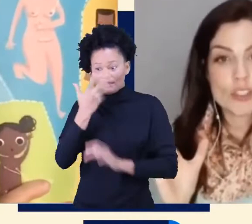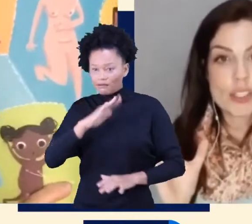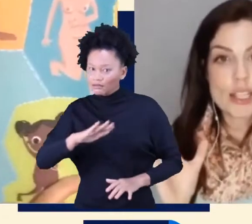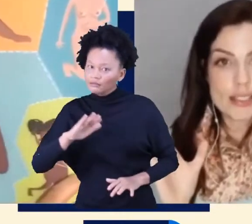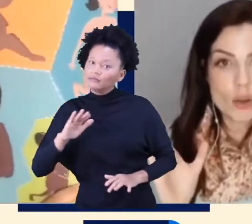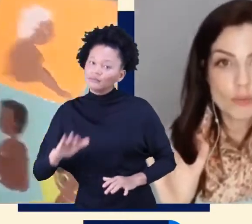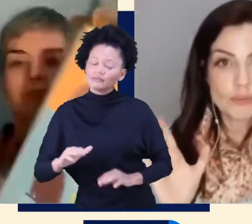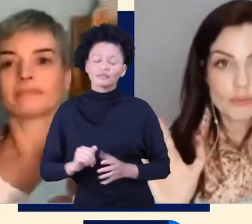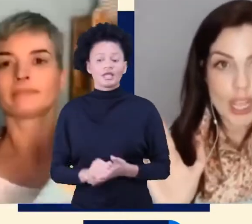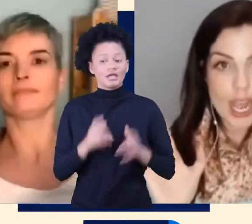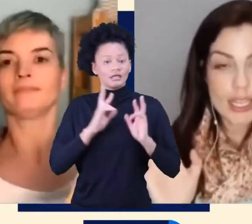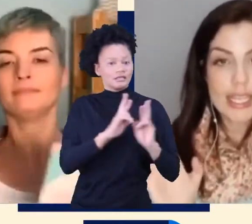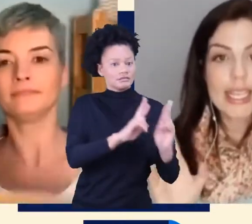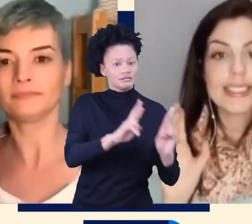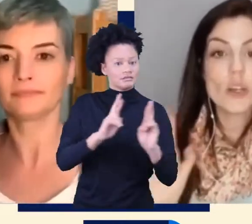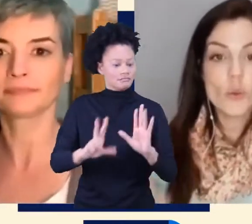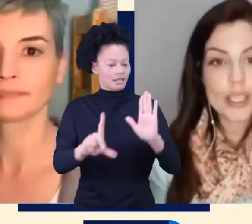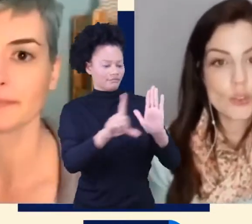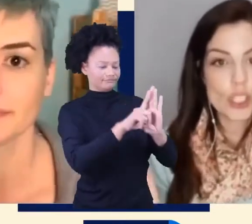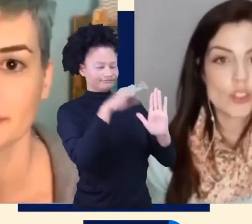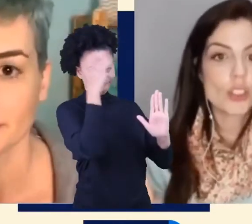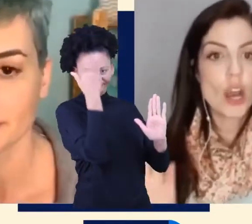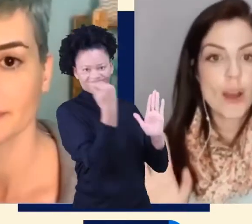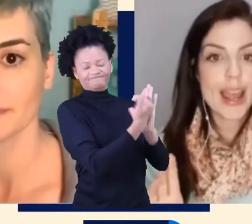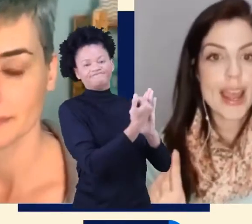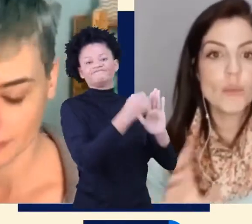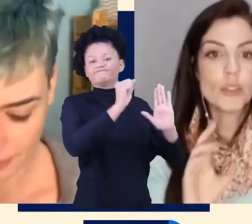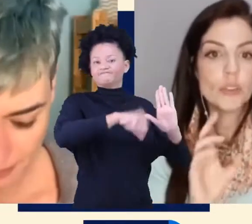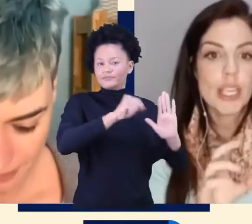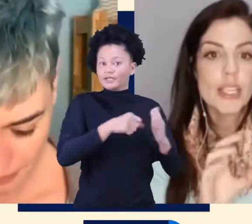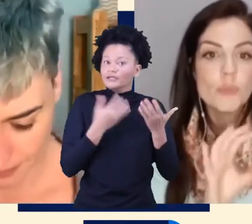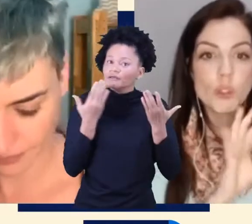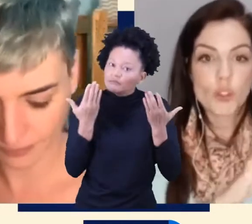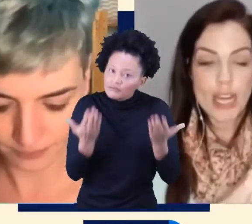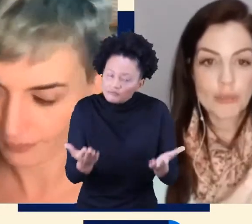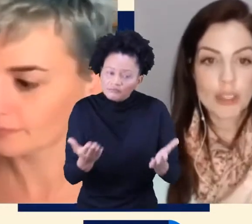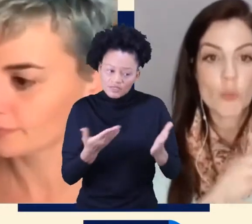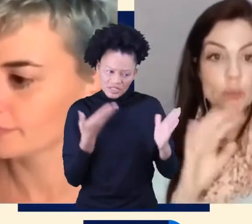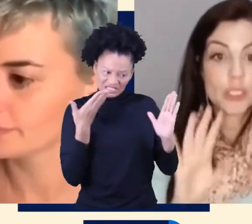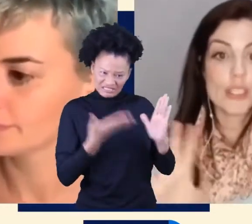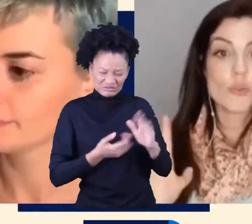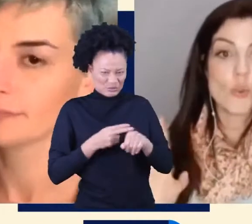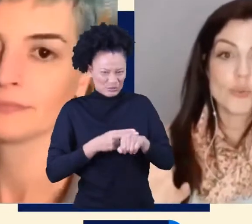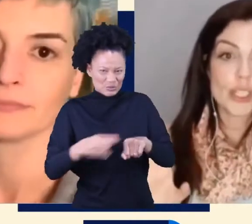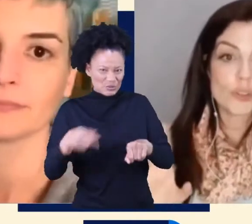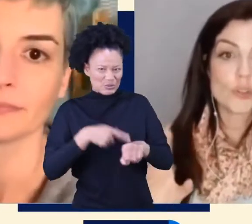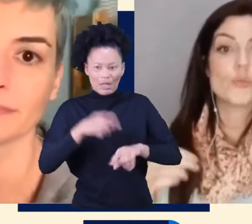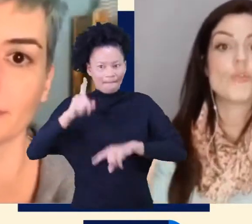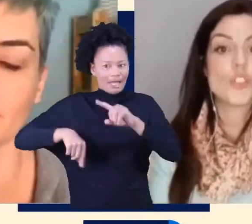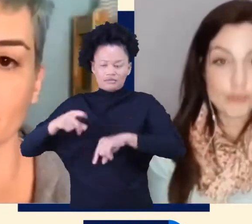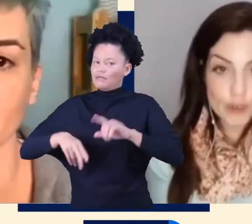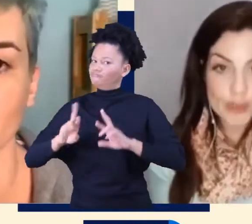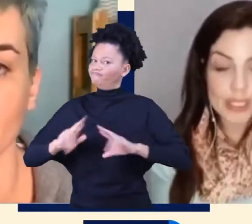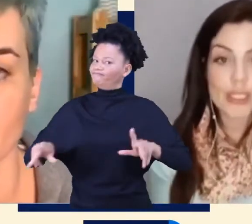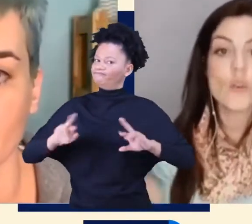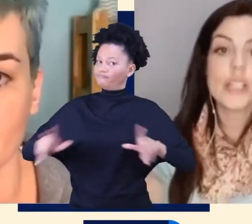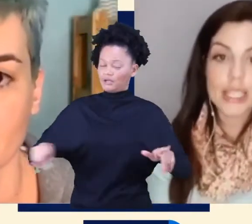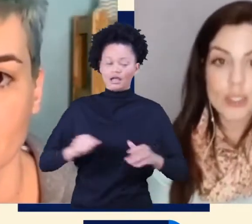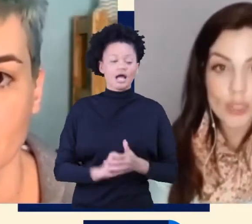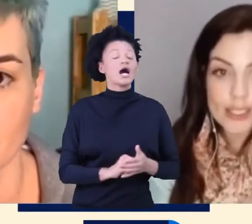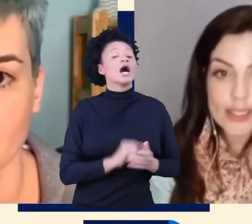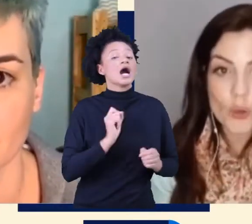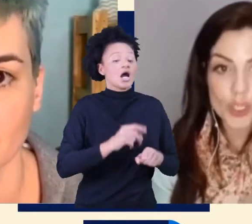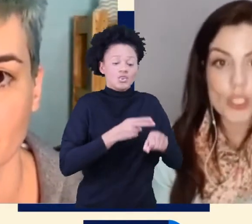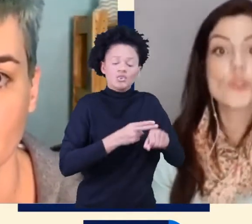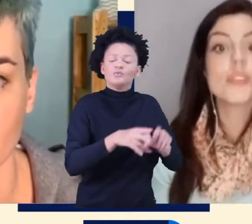respeita a legislação, tá? Então isso, gente, não é uma nudez pornográfica, é uma nudez no contexto de informação